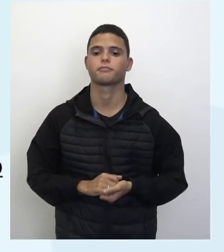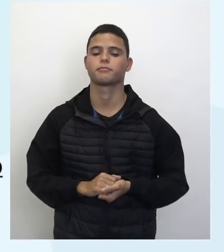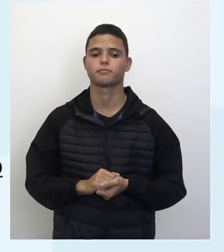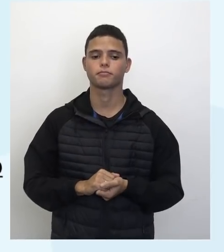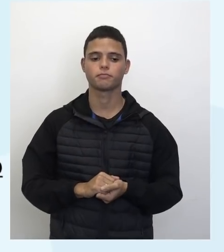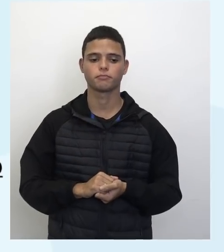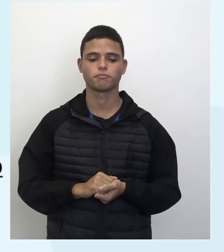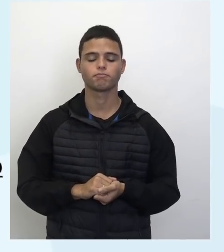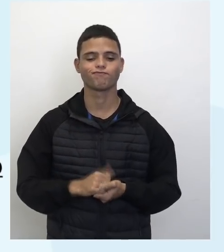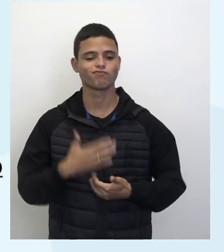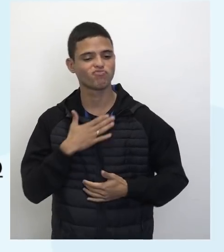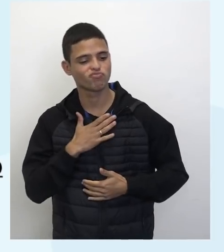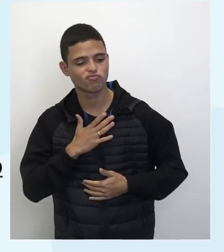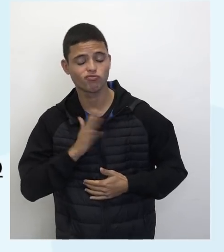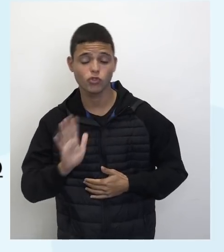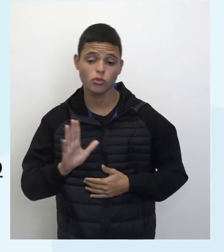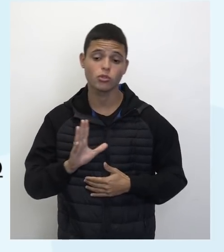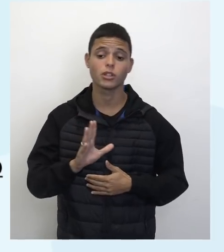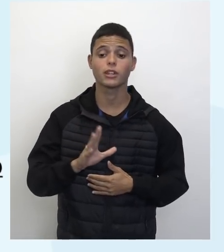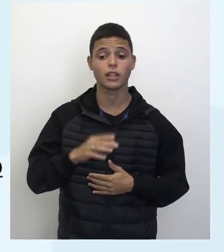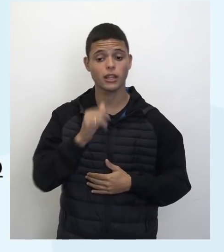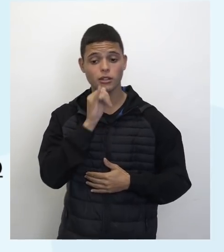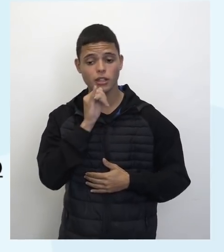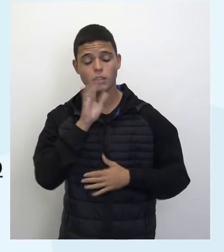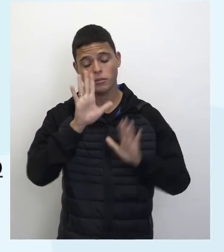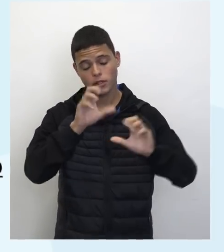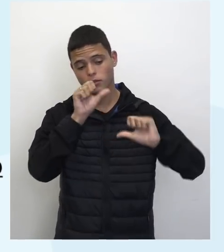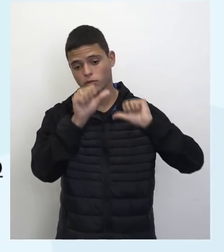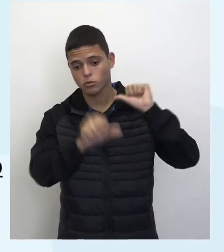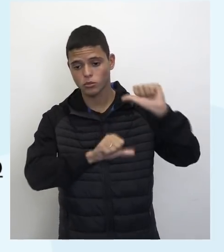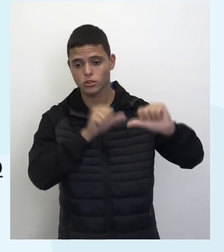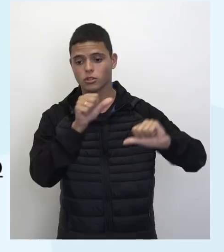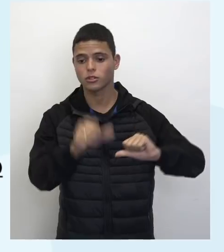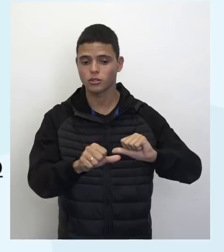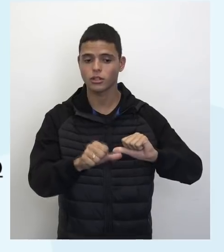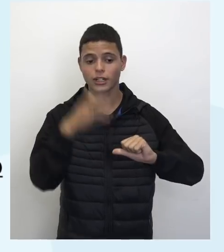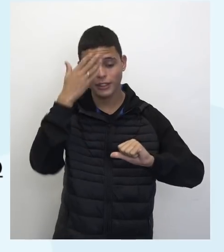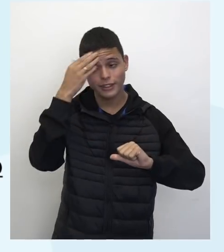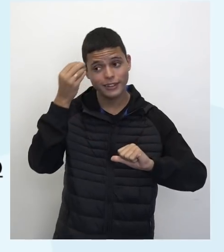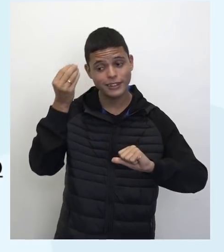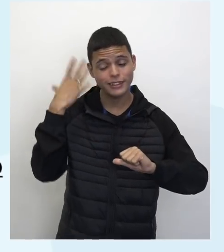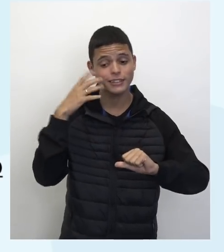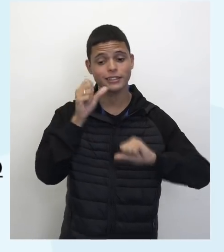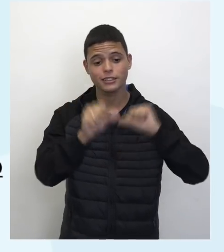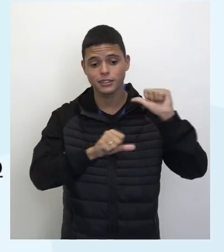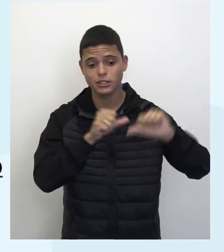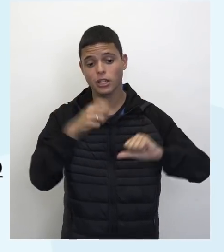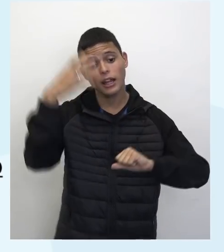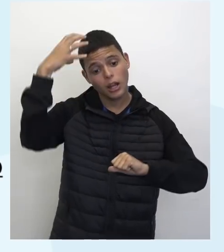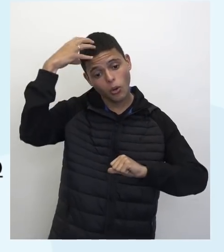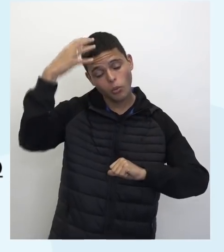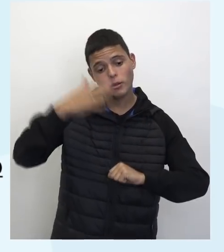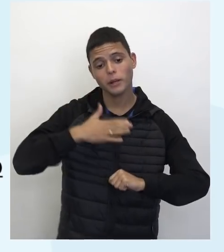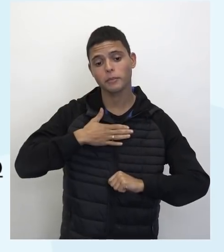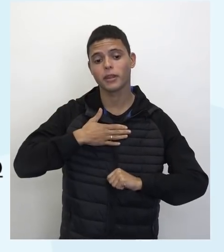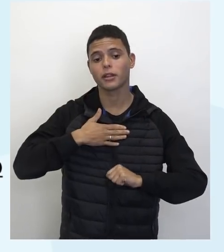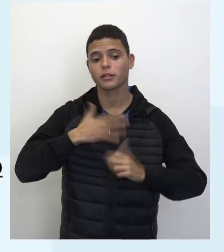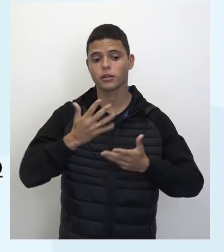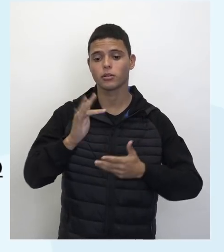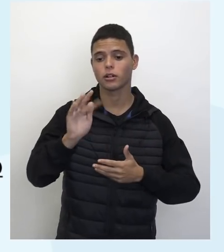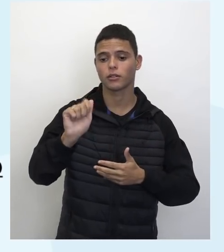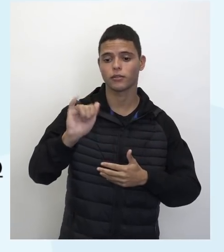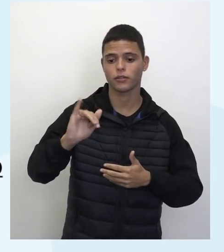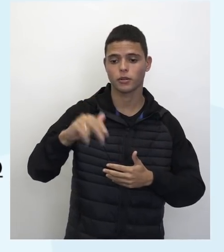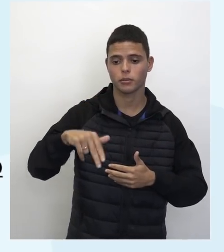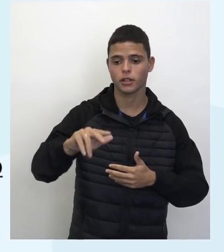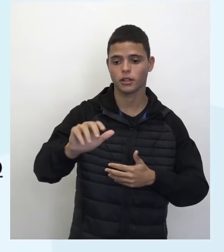exemplo, eu vou arrumar. Porque eles trocaram. Isso que eu falo, você esqueceu de mudar. Esqueci de mudar, mas aí a culpa foi minha. Vamos comentar aqui. A Fabiana mandou, Boca, presta atenção. A